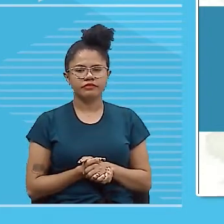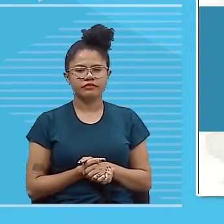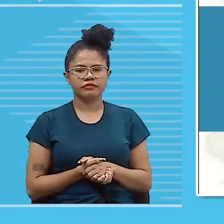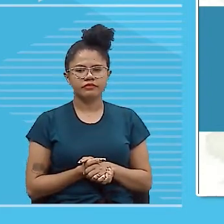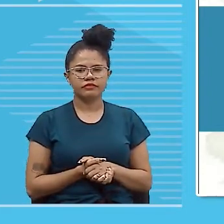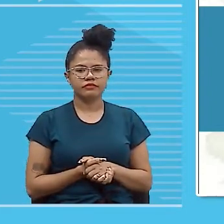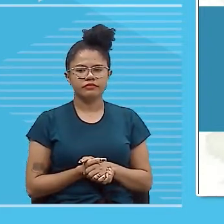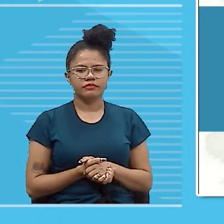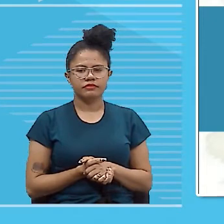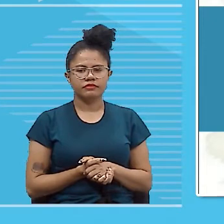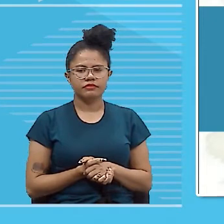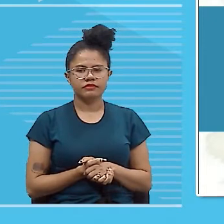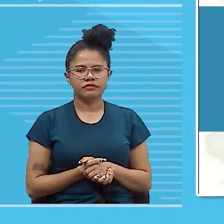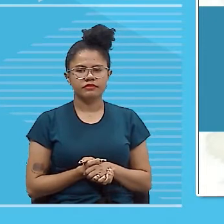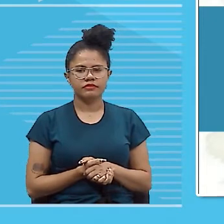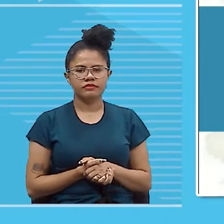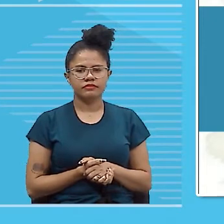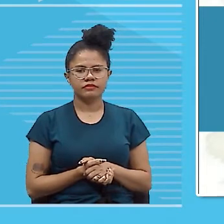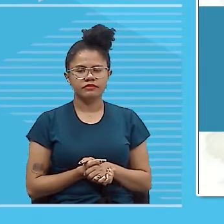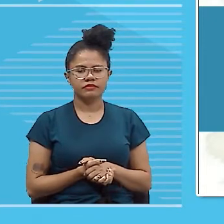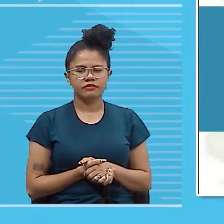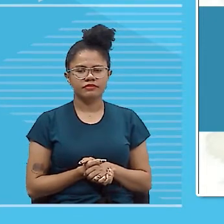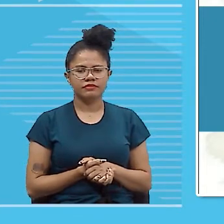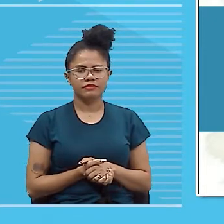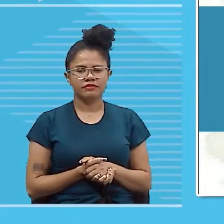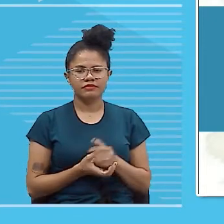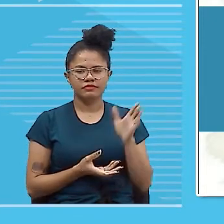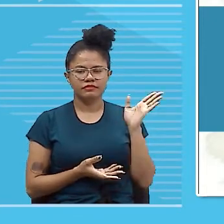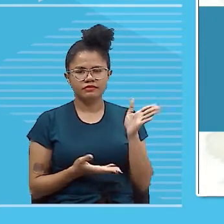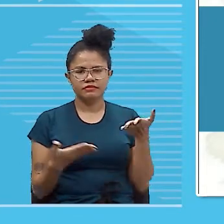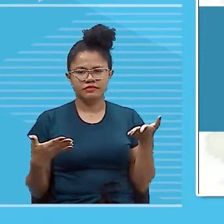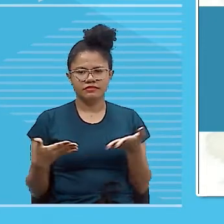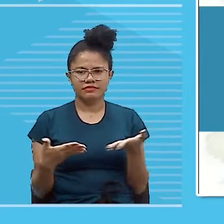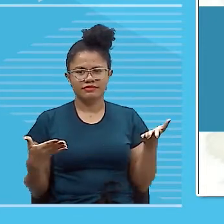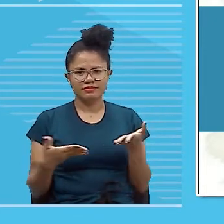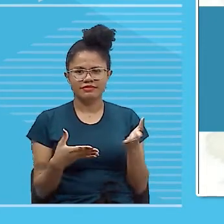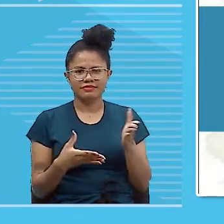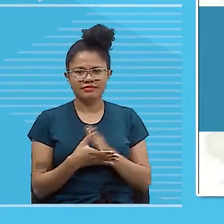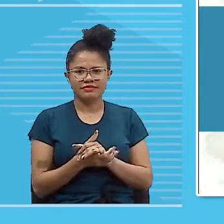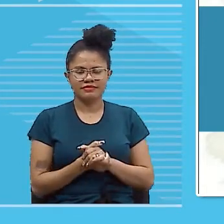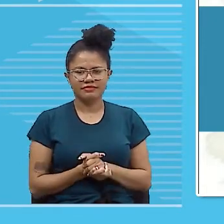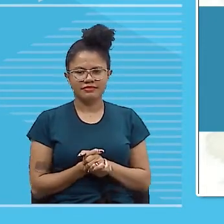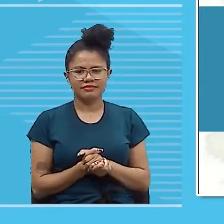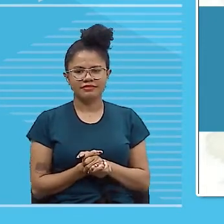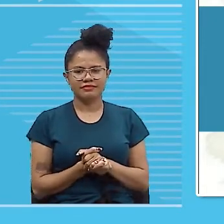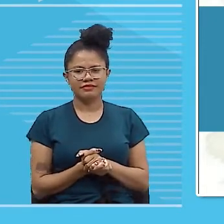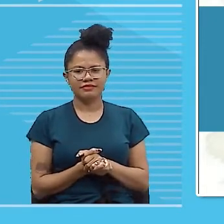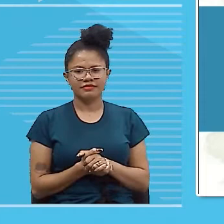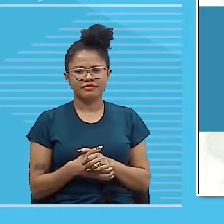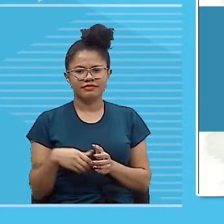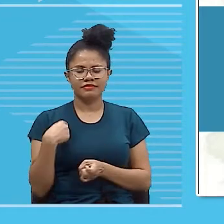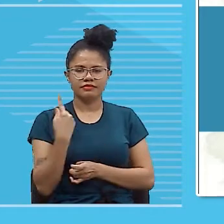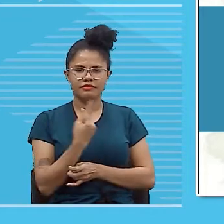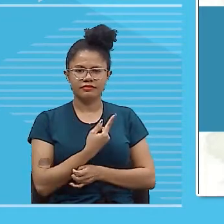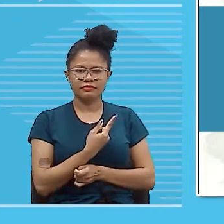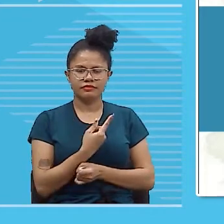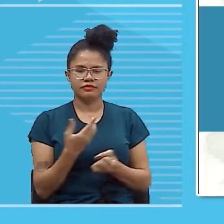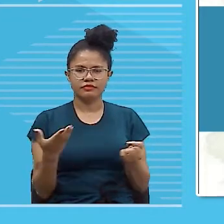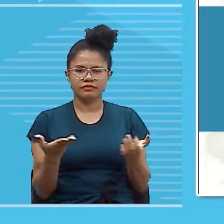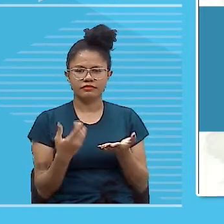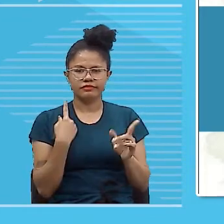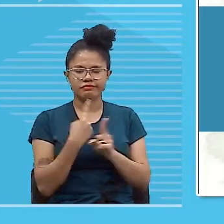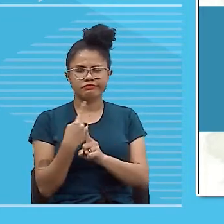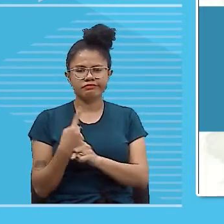ou orações e aqui é Adriana nós vamos encontrar alguns